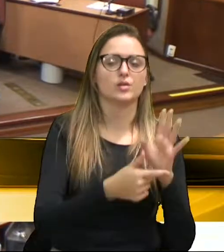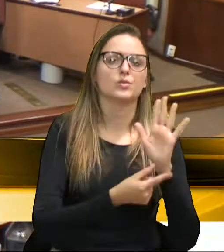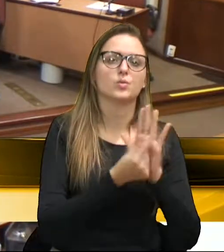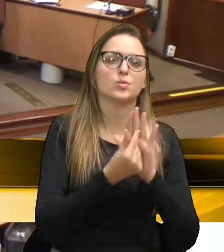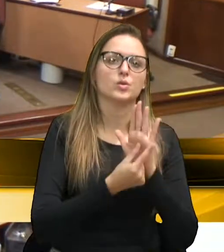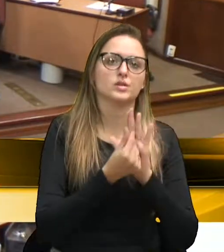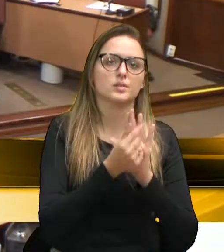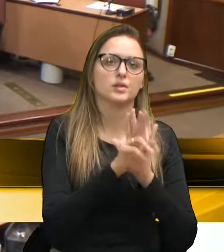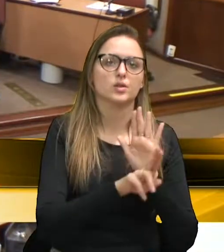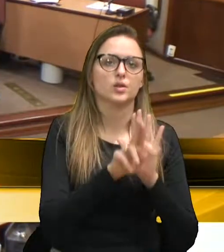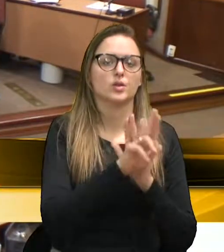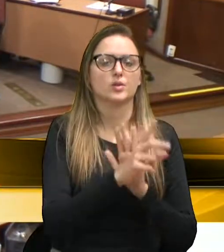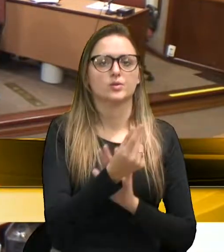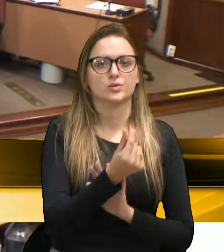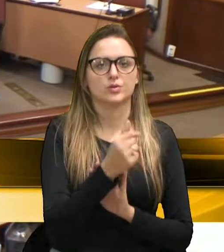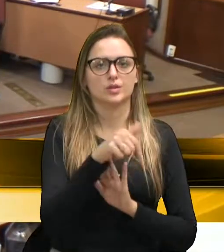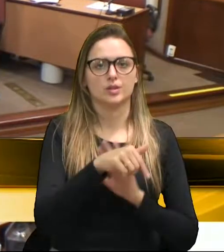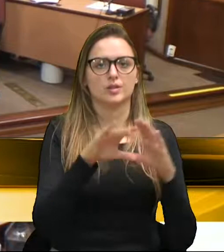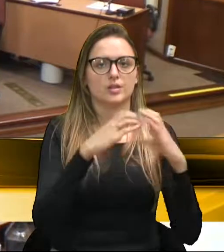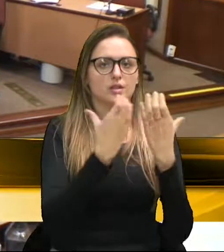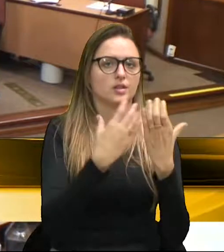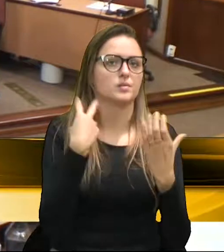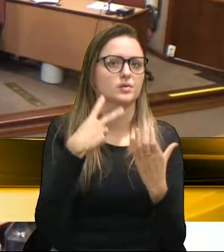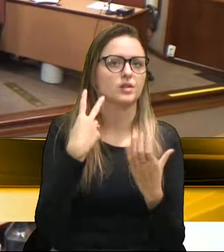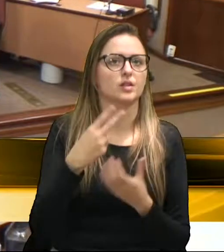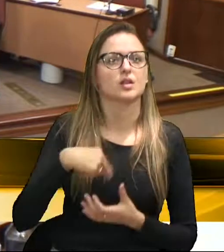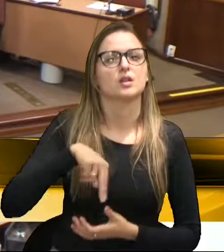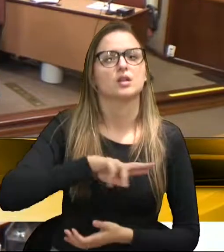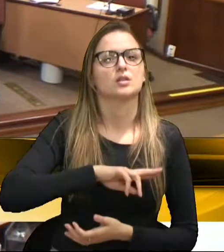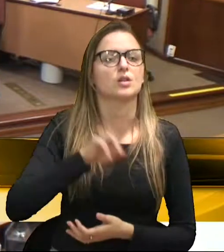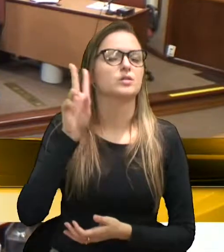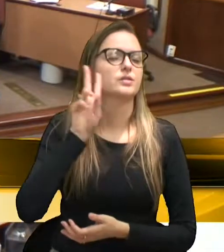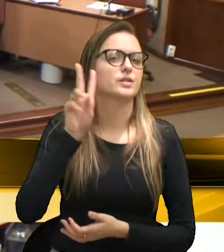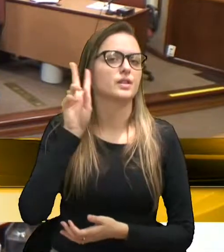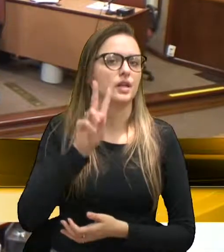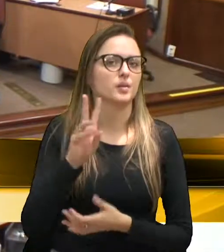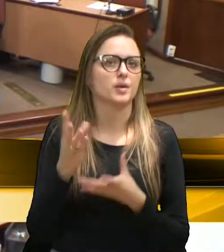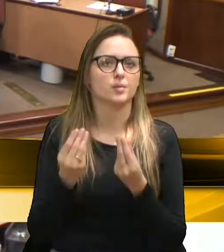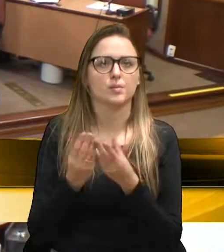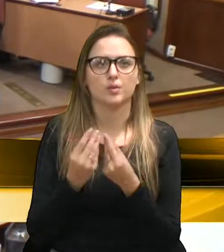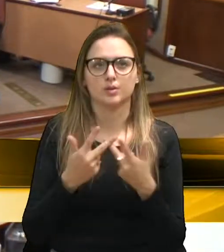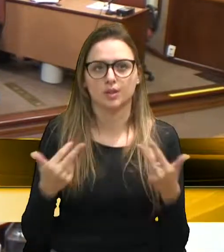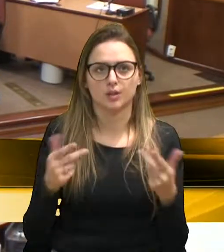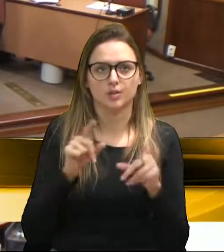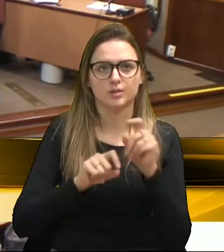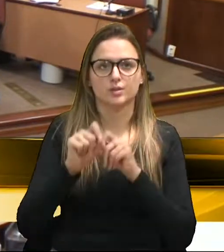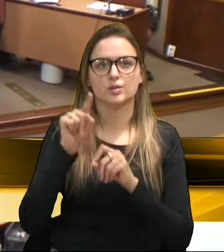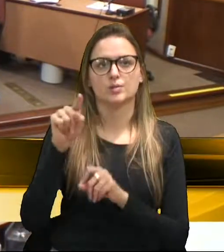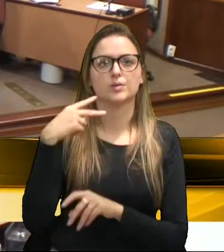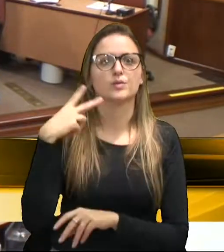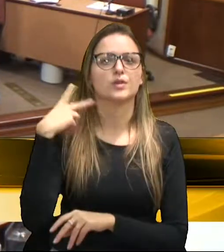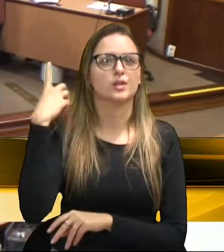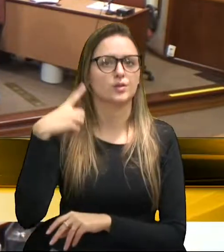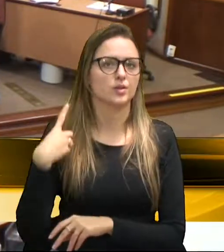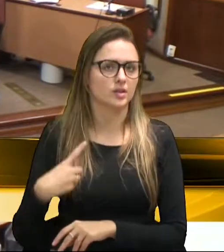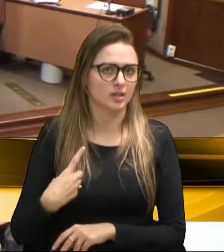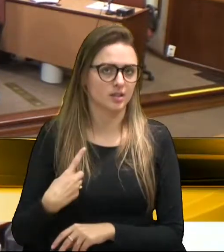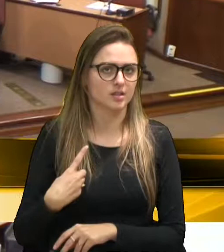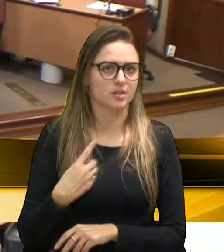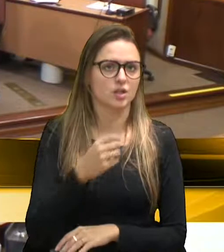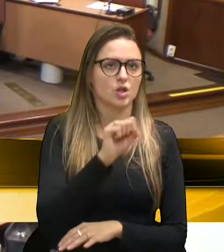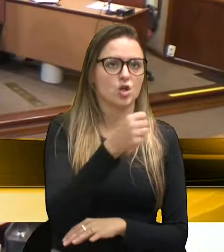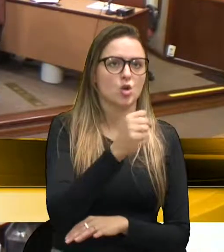orçamento aqui na casa, a gente relembra, no mínimo, vereadora Denise, 8